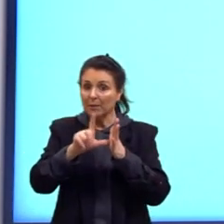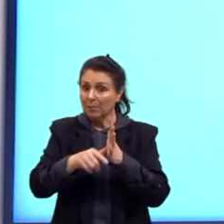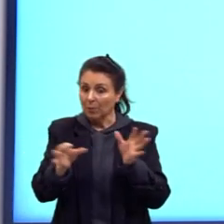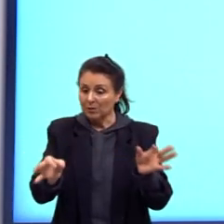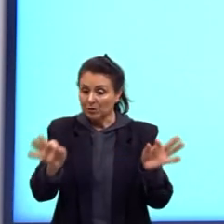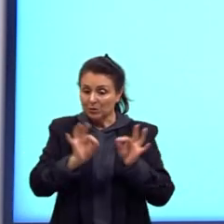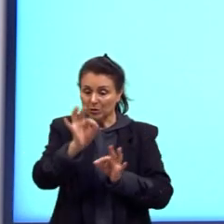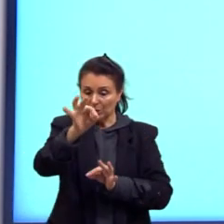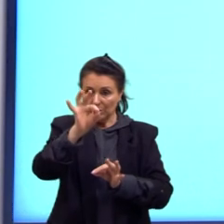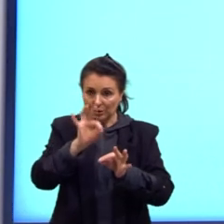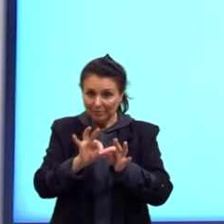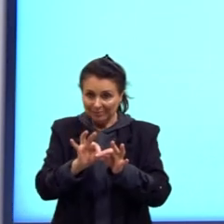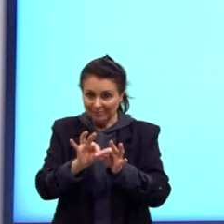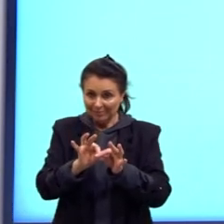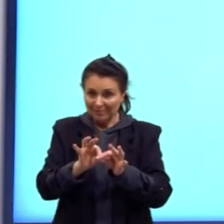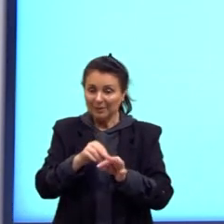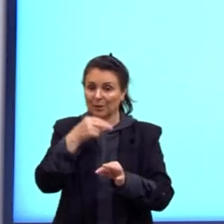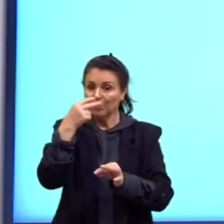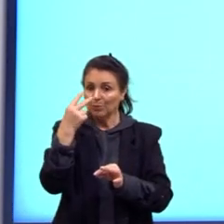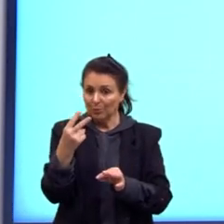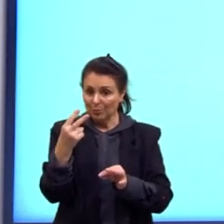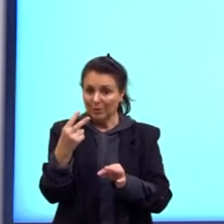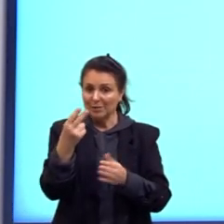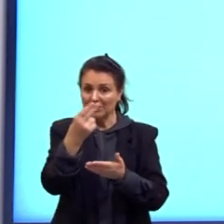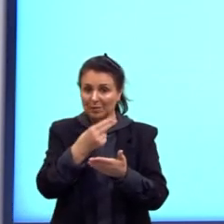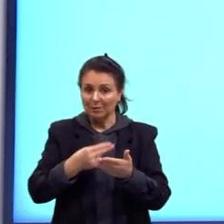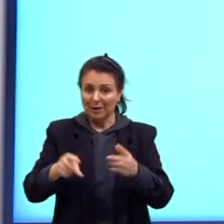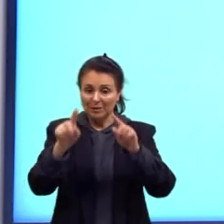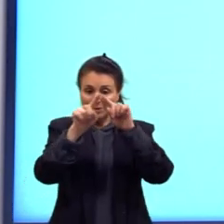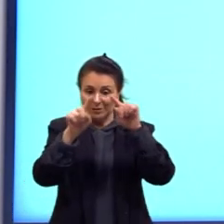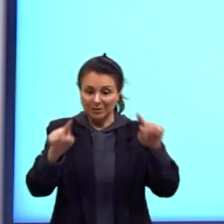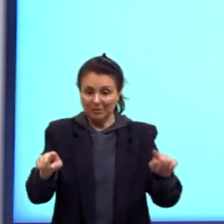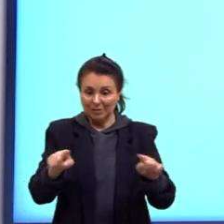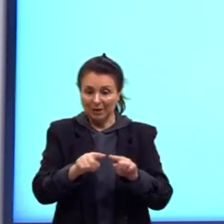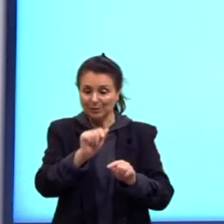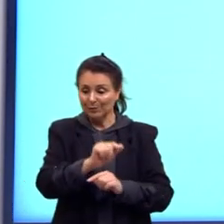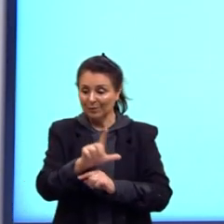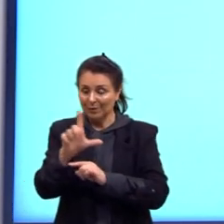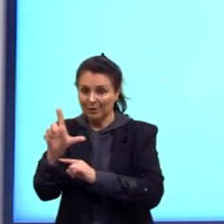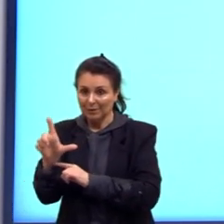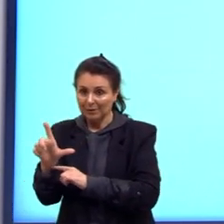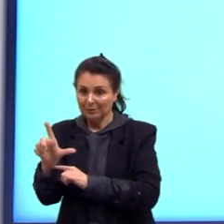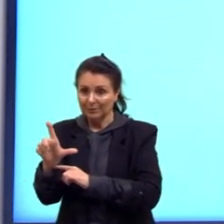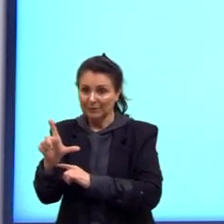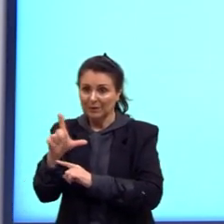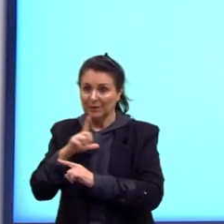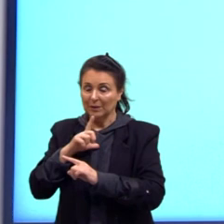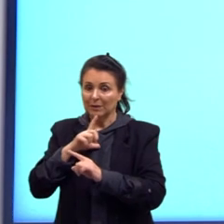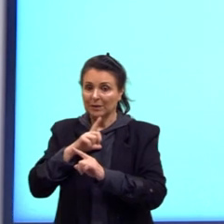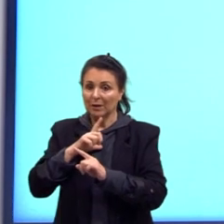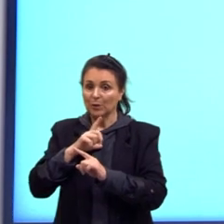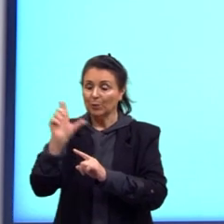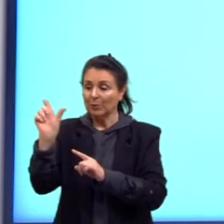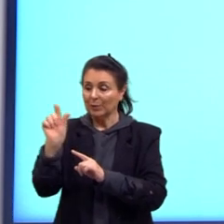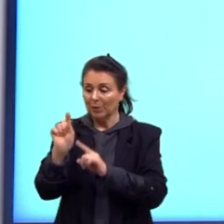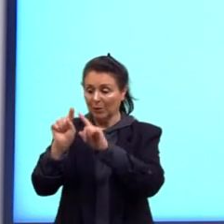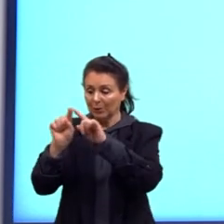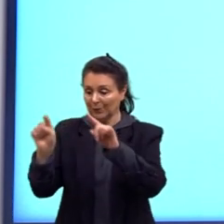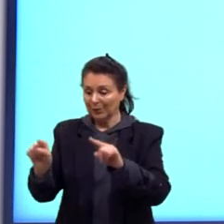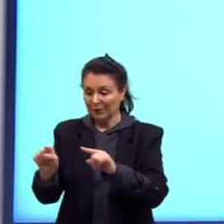Nós temos duas figuras triangulares aqui nos lados né neste lado aqui nós temos um triângulo menor